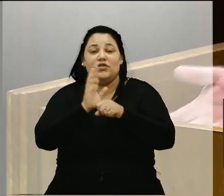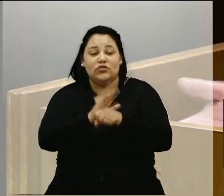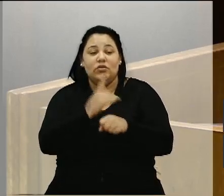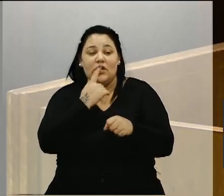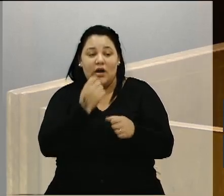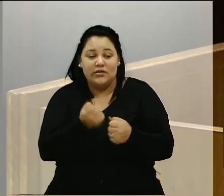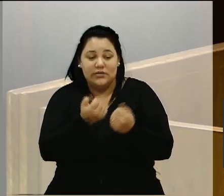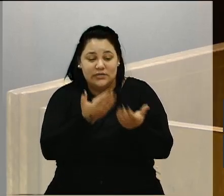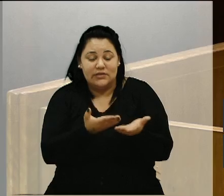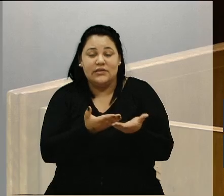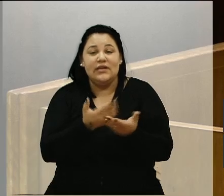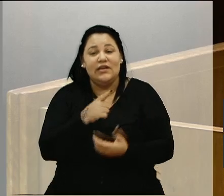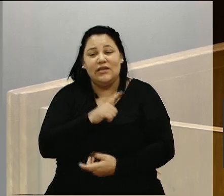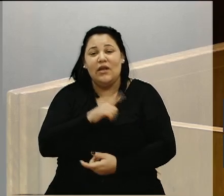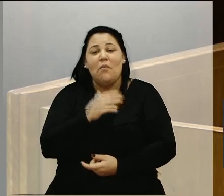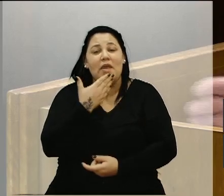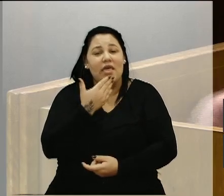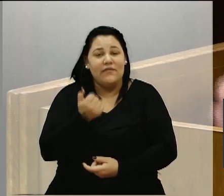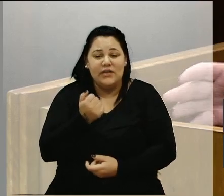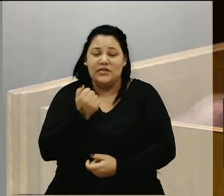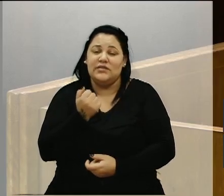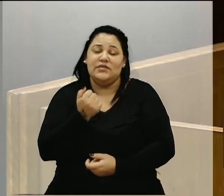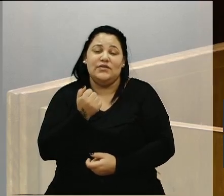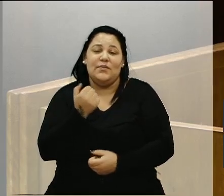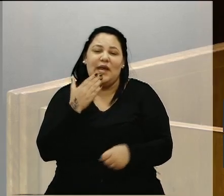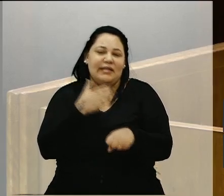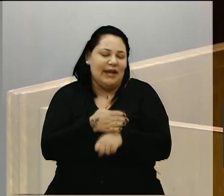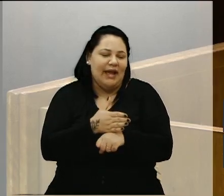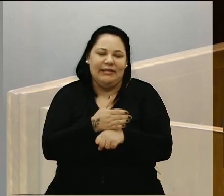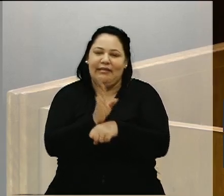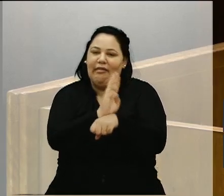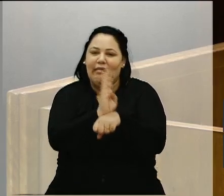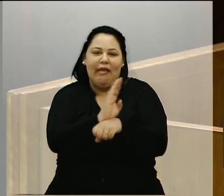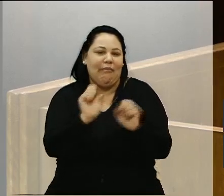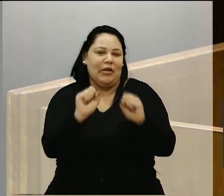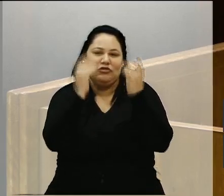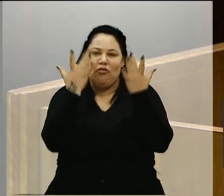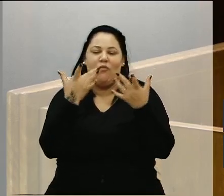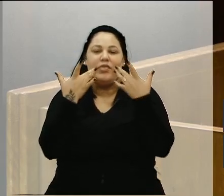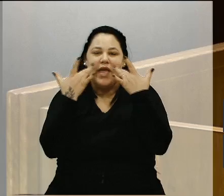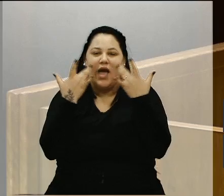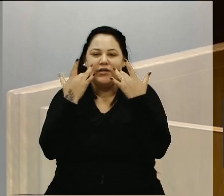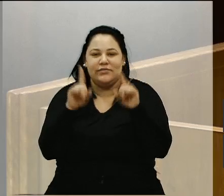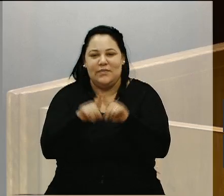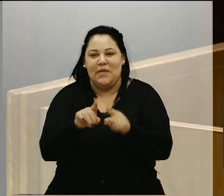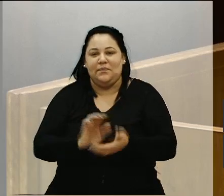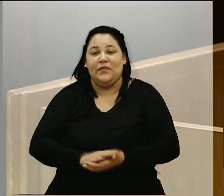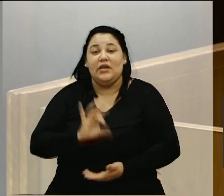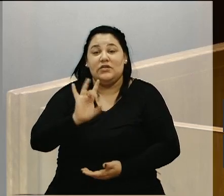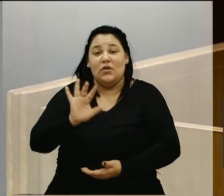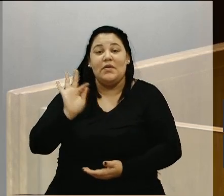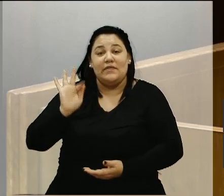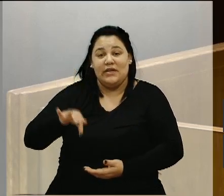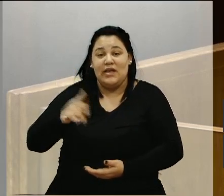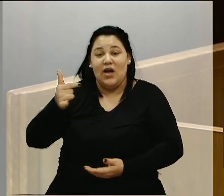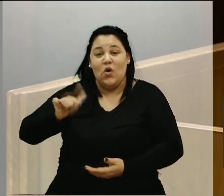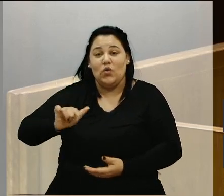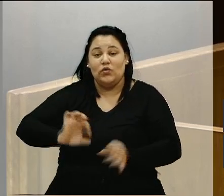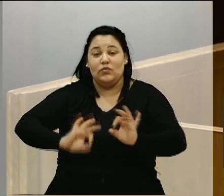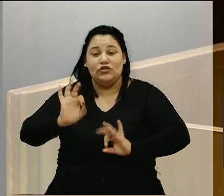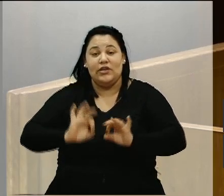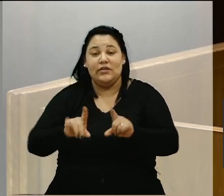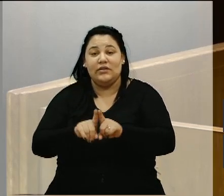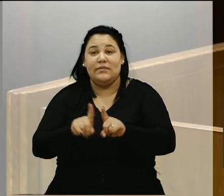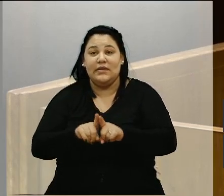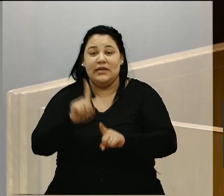se beneficiar de alguma forma também, tendo a meia entrada para cinemas, shows e teatros, né? Então, isso para concluir, então, o outro projeto que é então